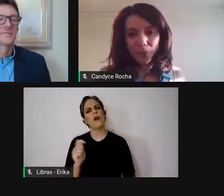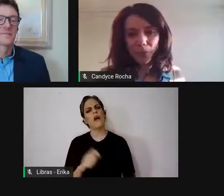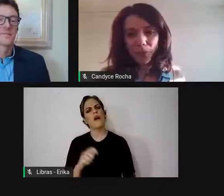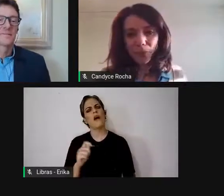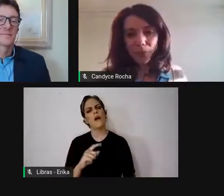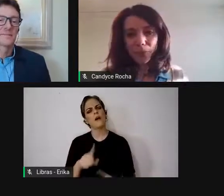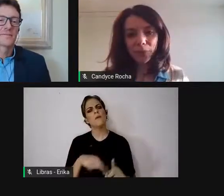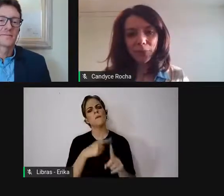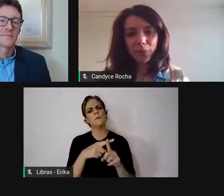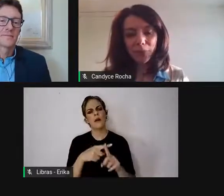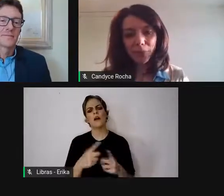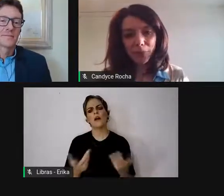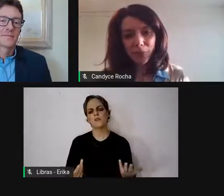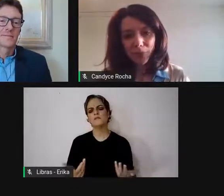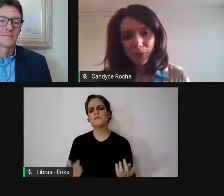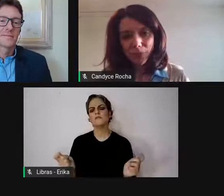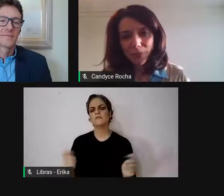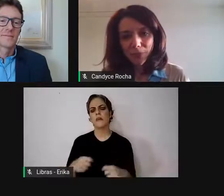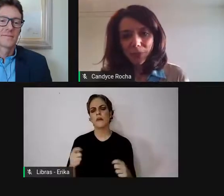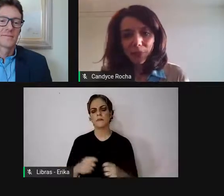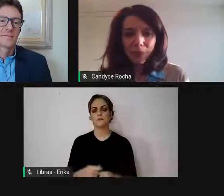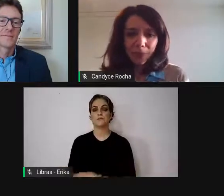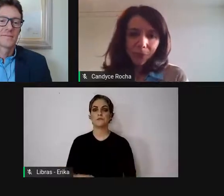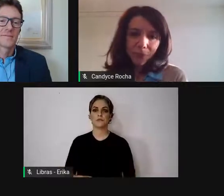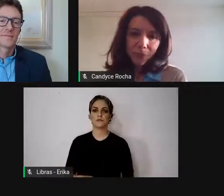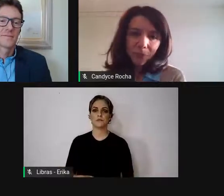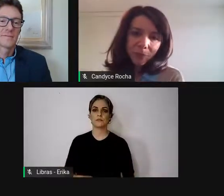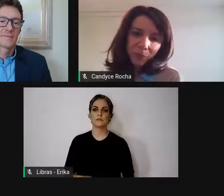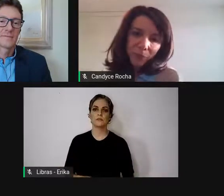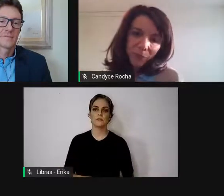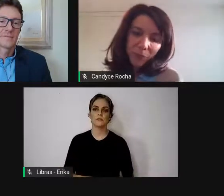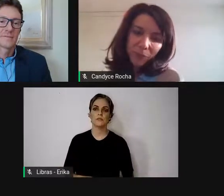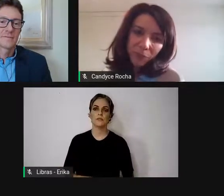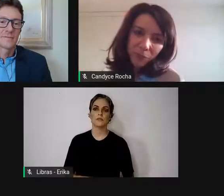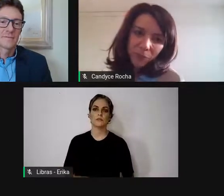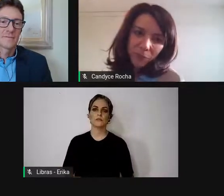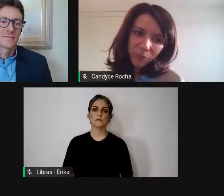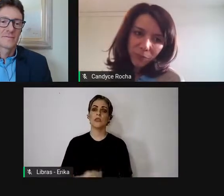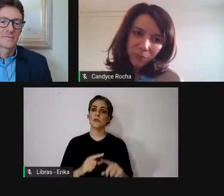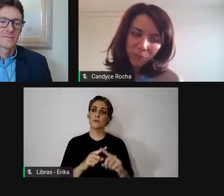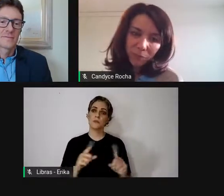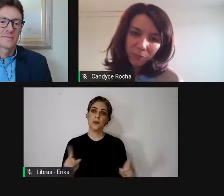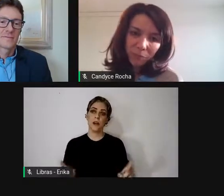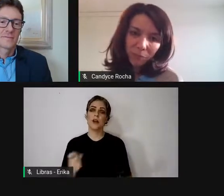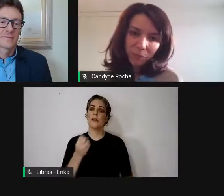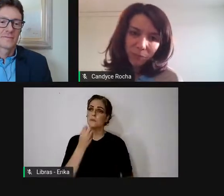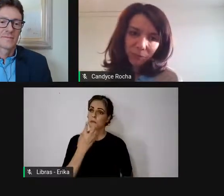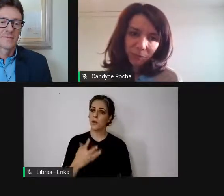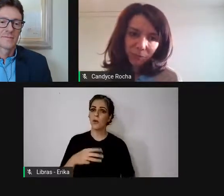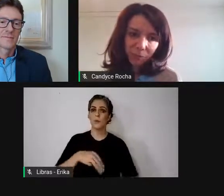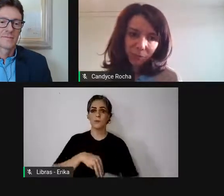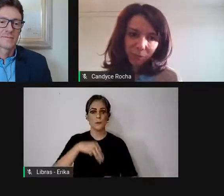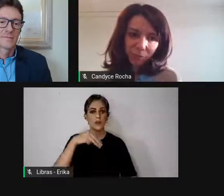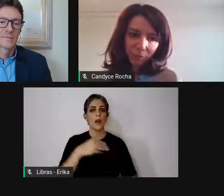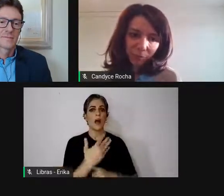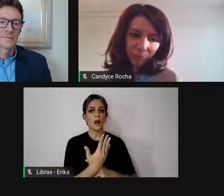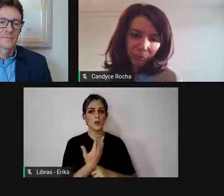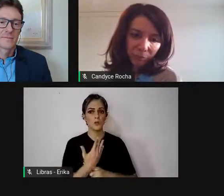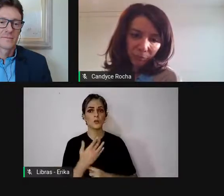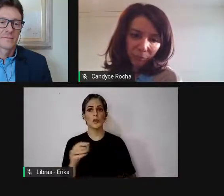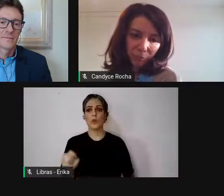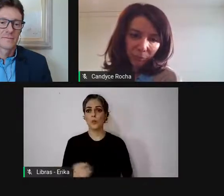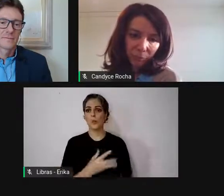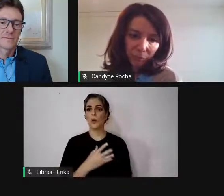Mas o mestrado, ele abre portas, né? Eu estou atualmente fazendo em licença,